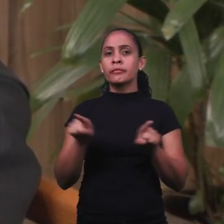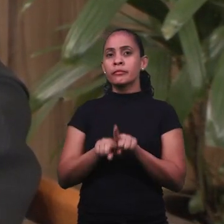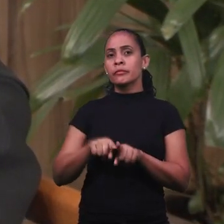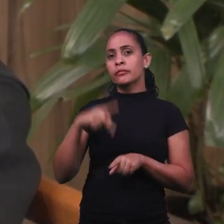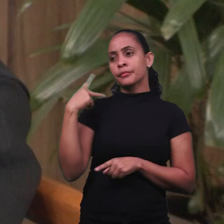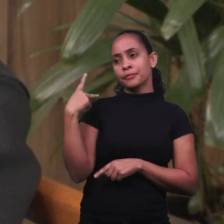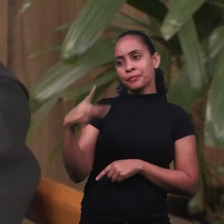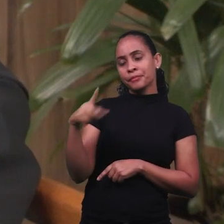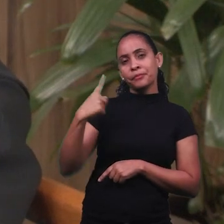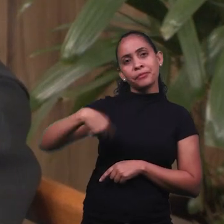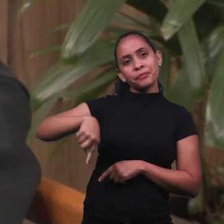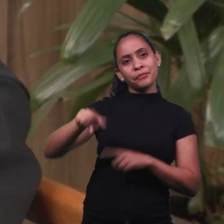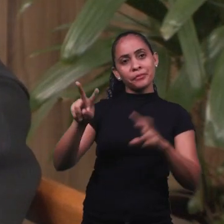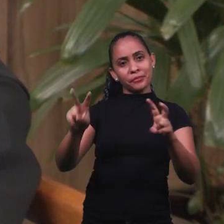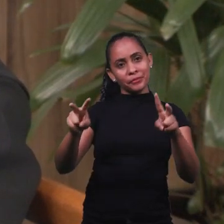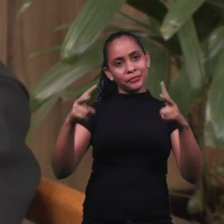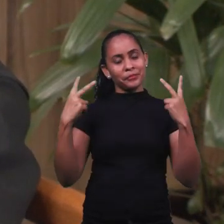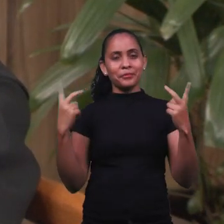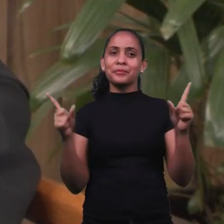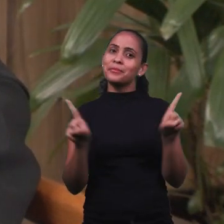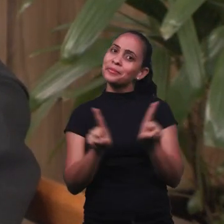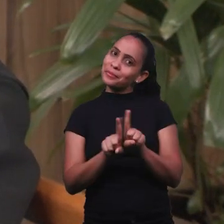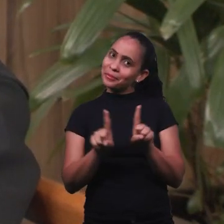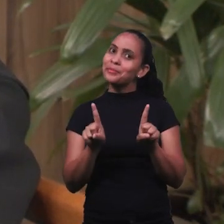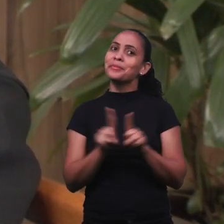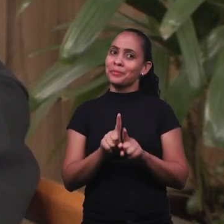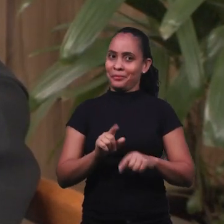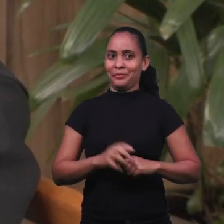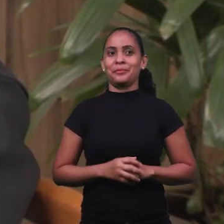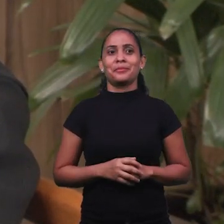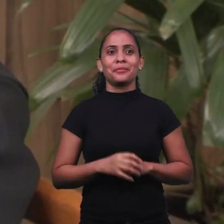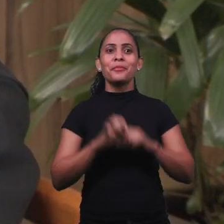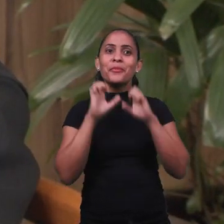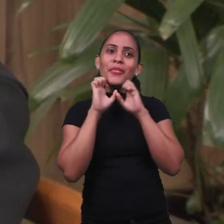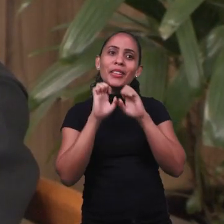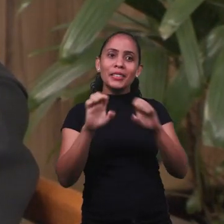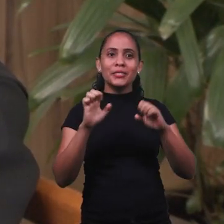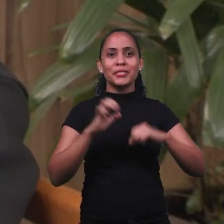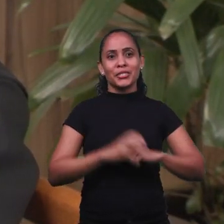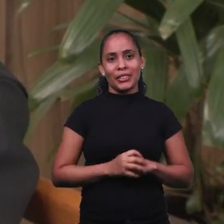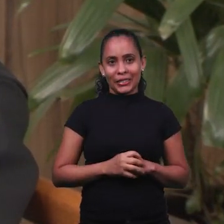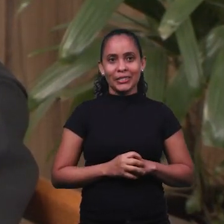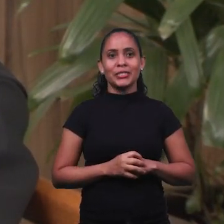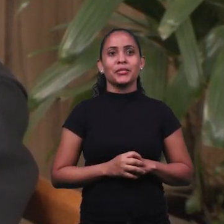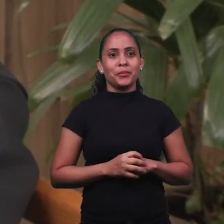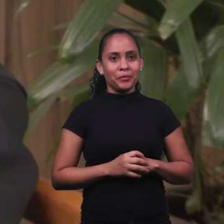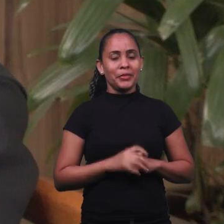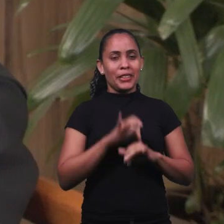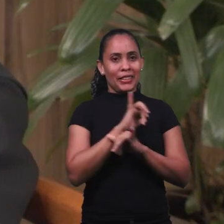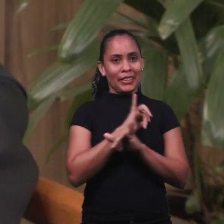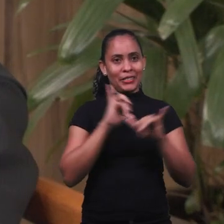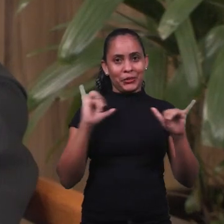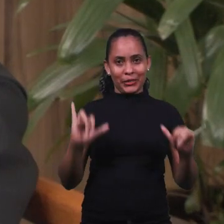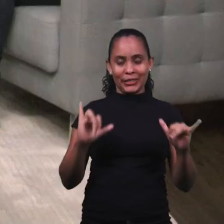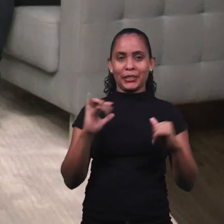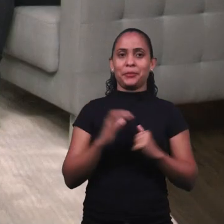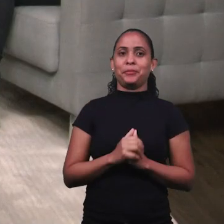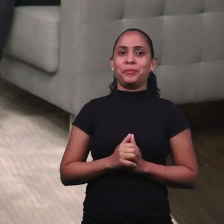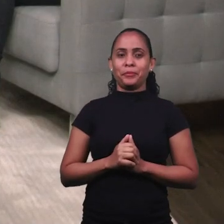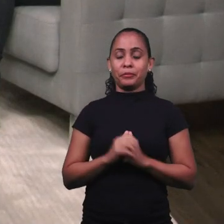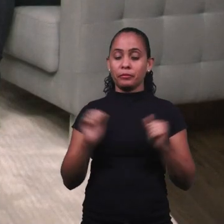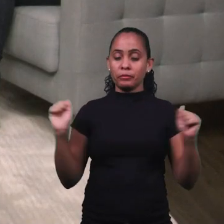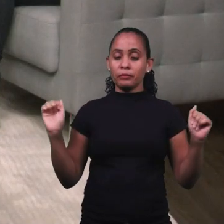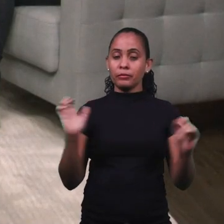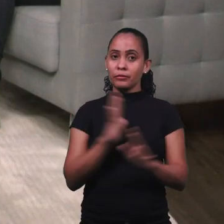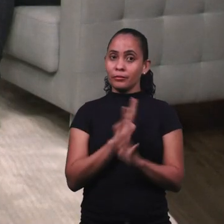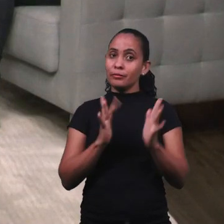dos irmãos que nos acompanham aqui nesse programa. E assim, o Evangelho a cada dia é propagado, louvado seja o Senhor. Glória a Jesus,